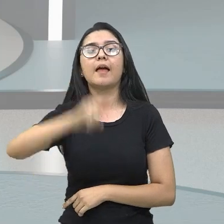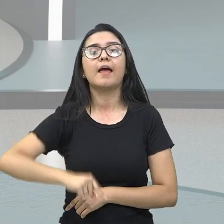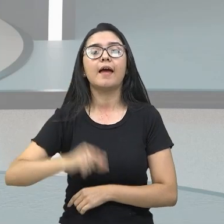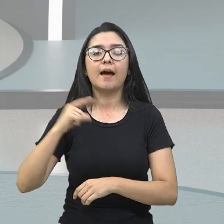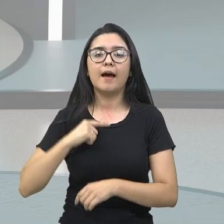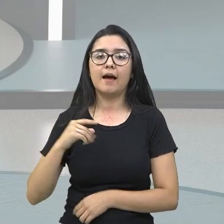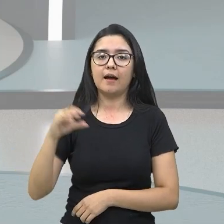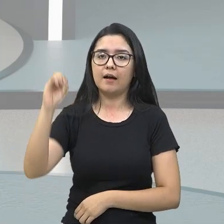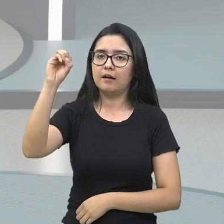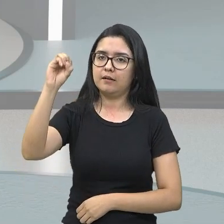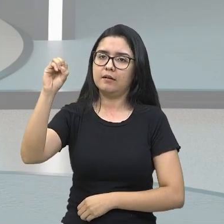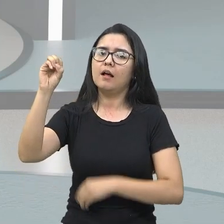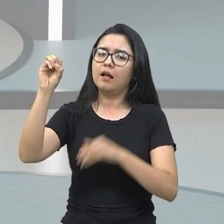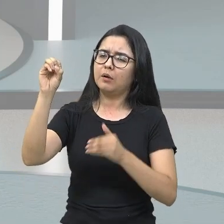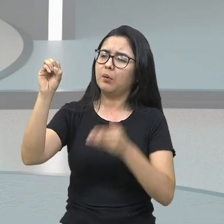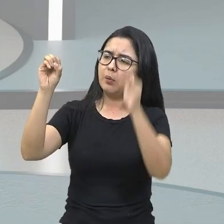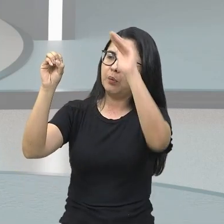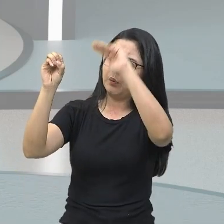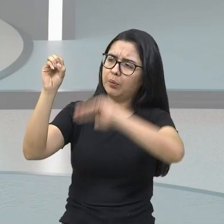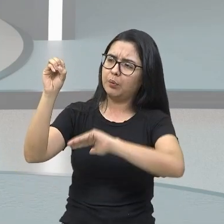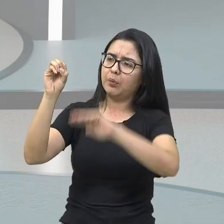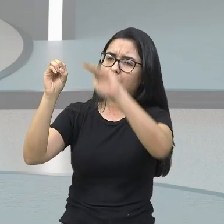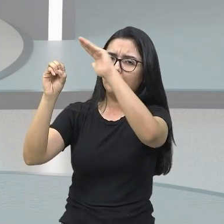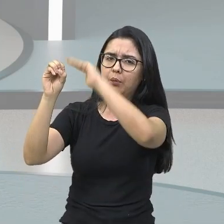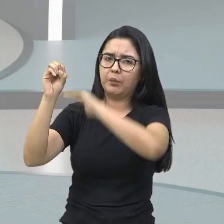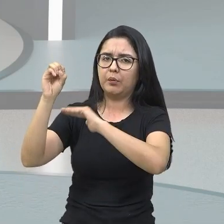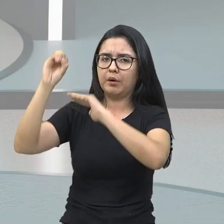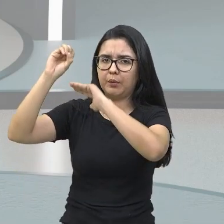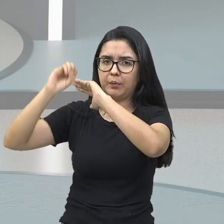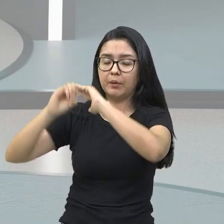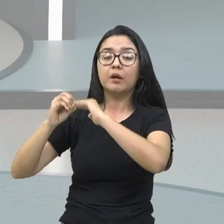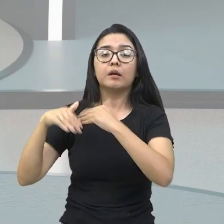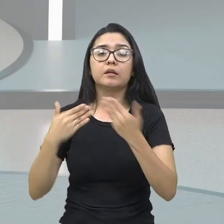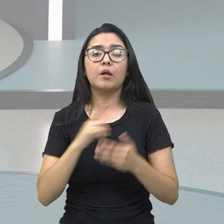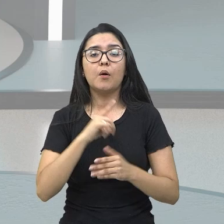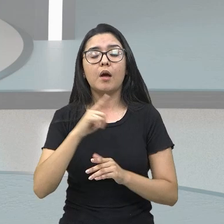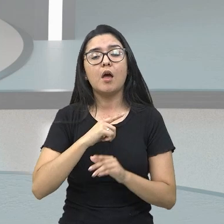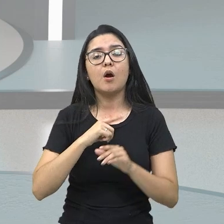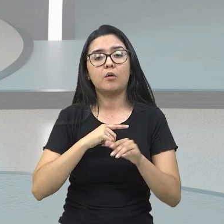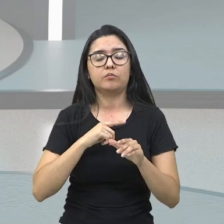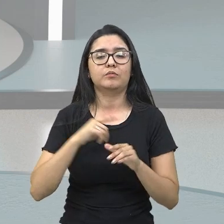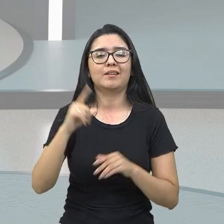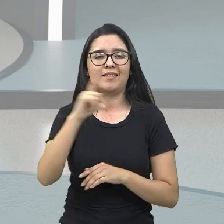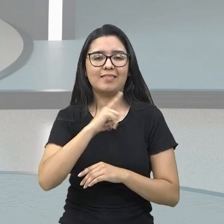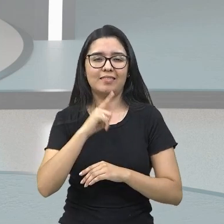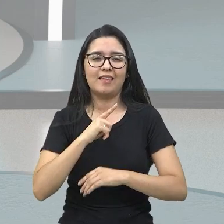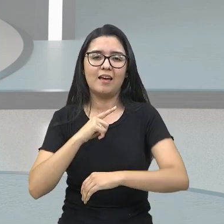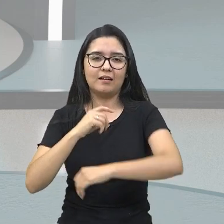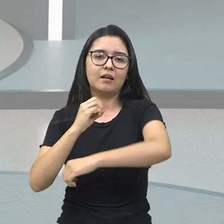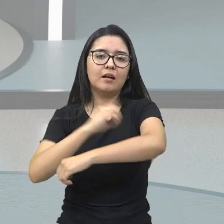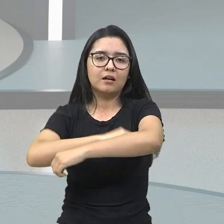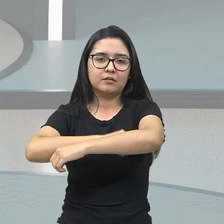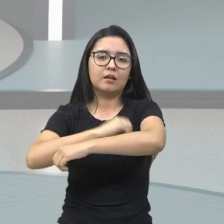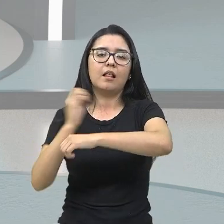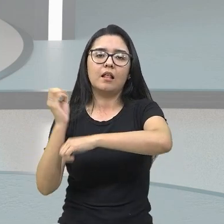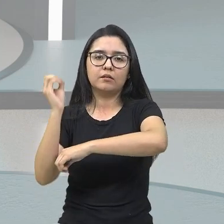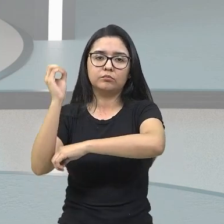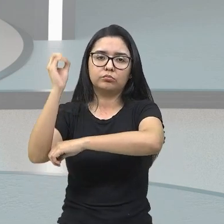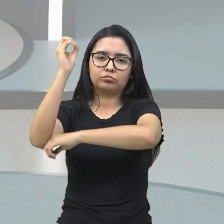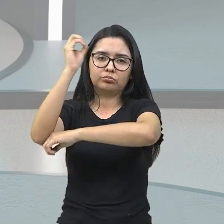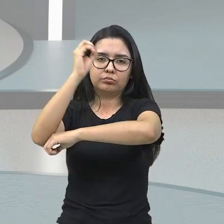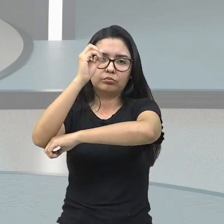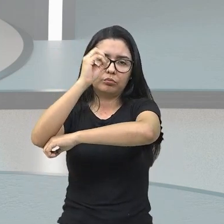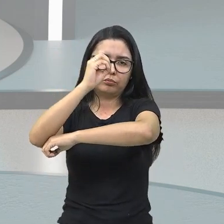escondia atrás das montanhas, provavelmente fazendo referência ao movimento que a lua faz, né? Sempre levava consigo as jovens de